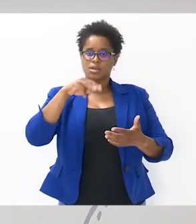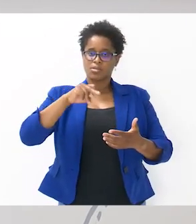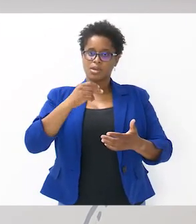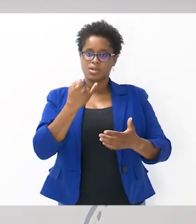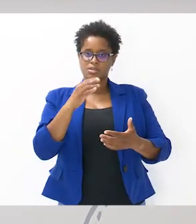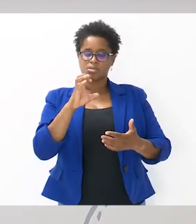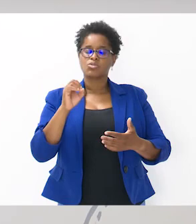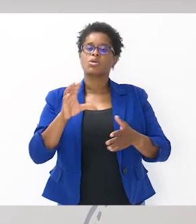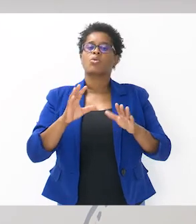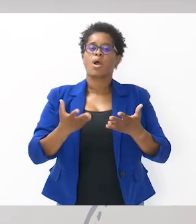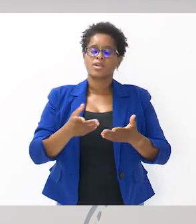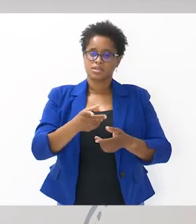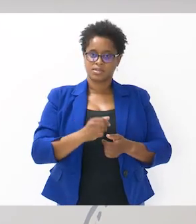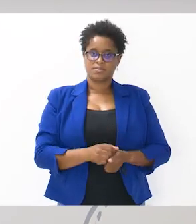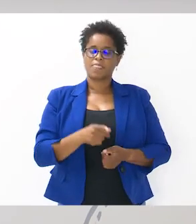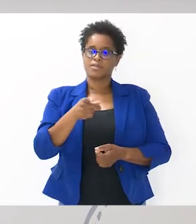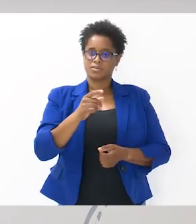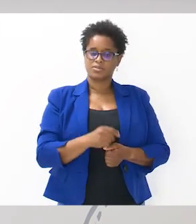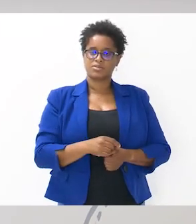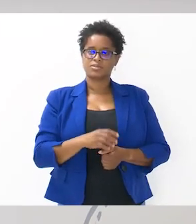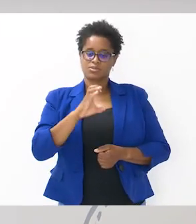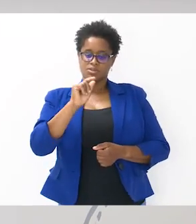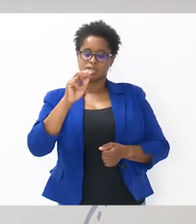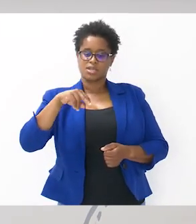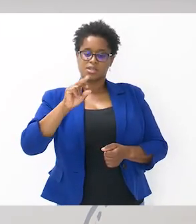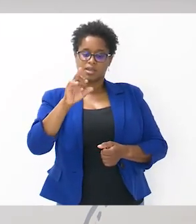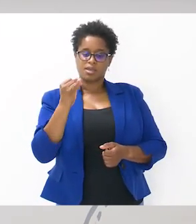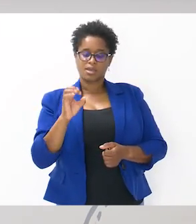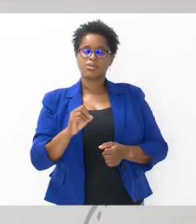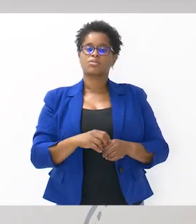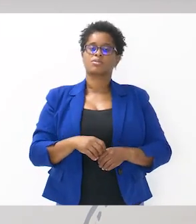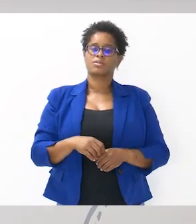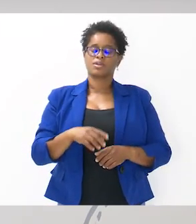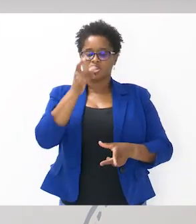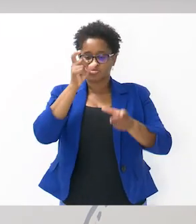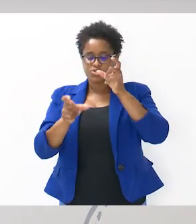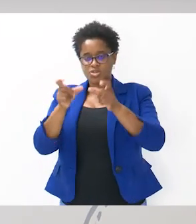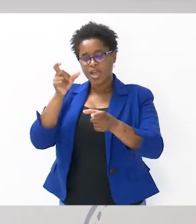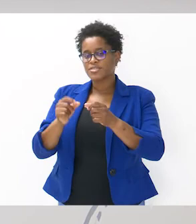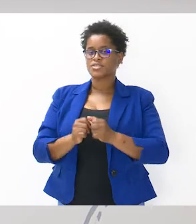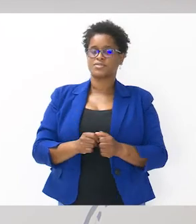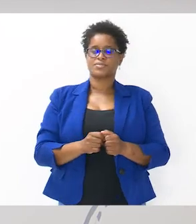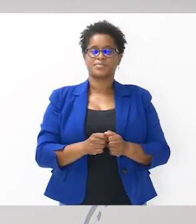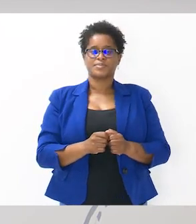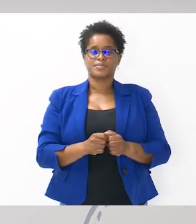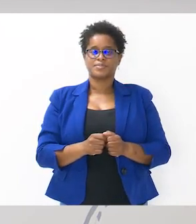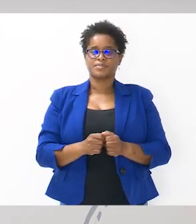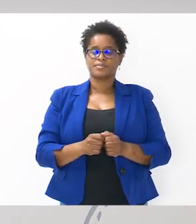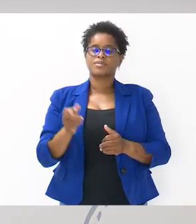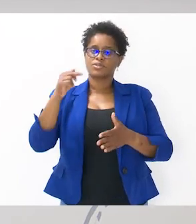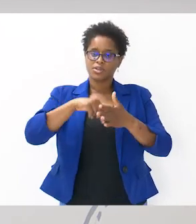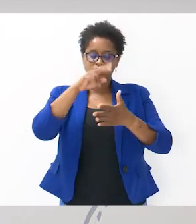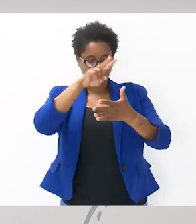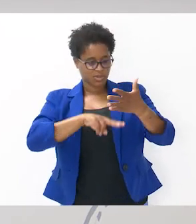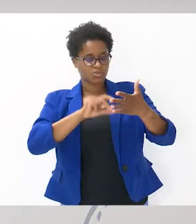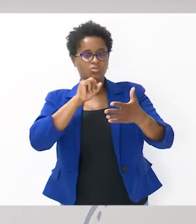E quais foram? Isso, o cenário, mais as personagens. Dentro do